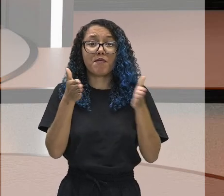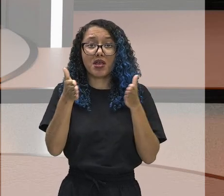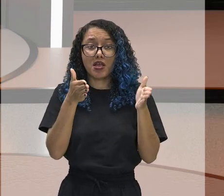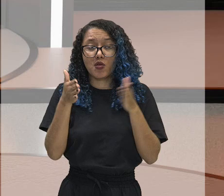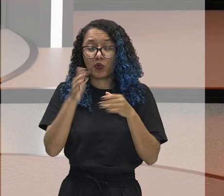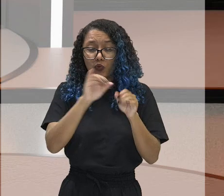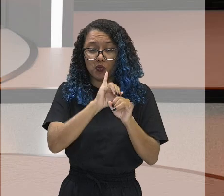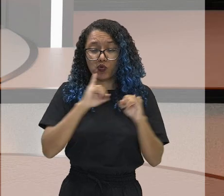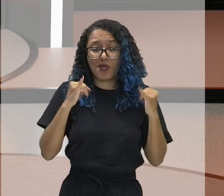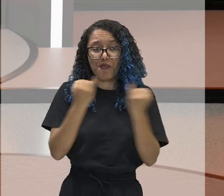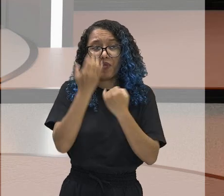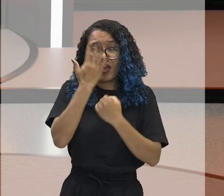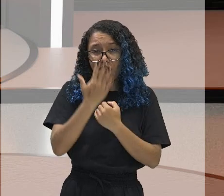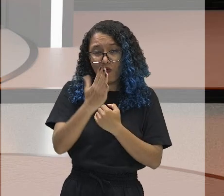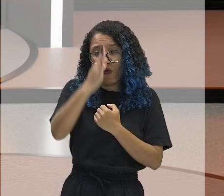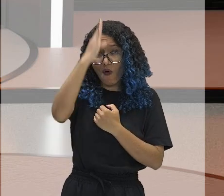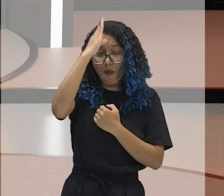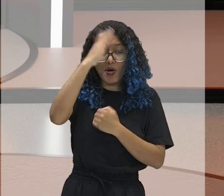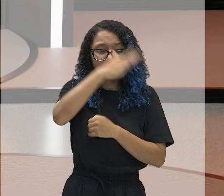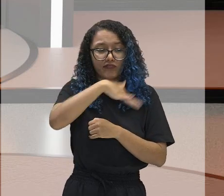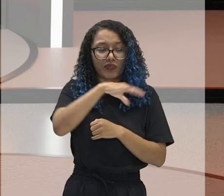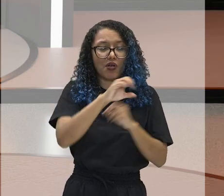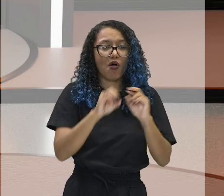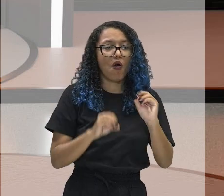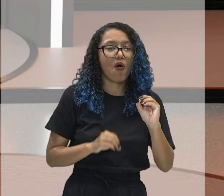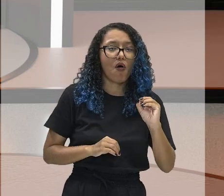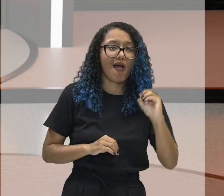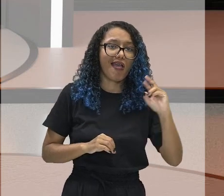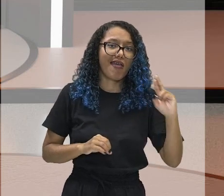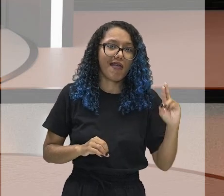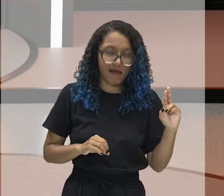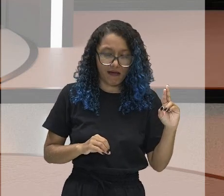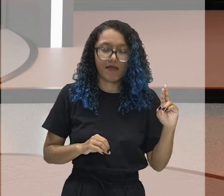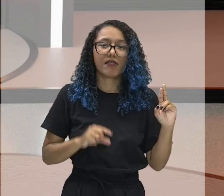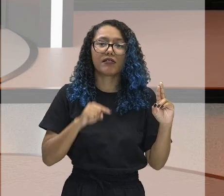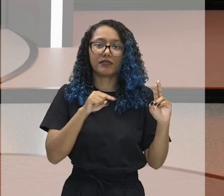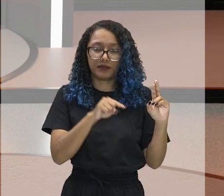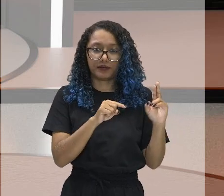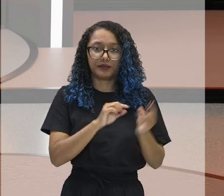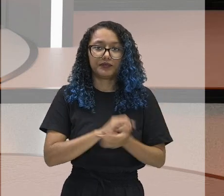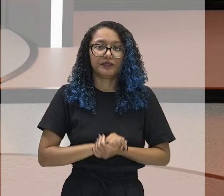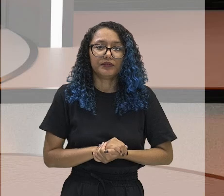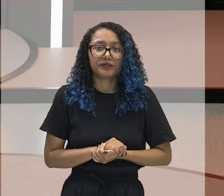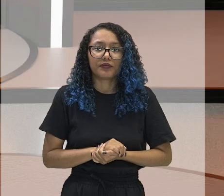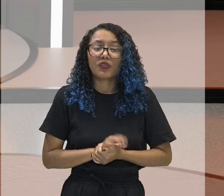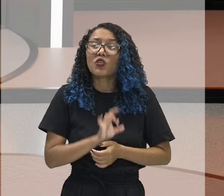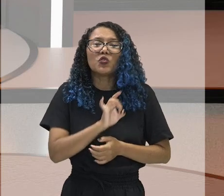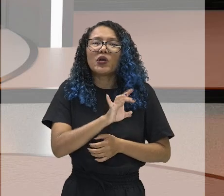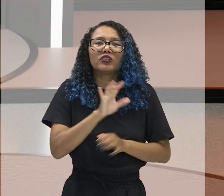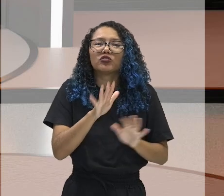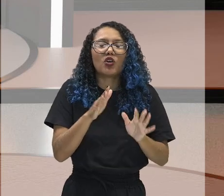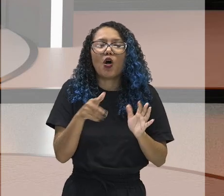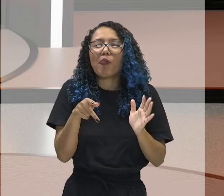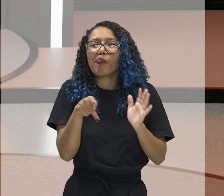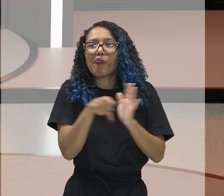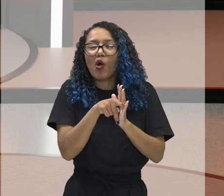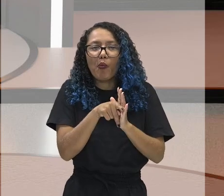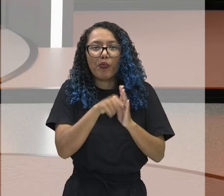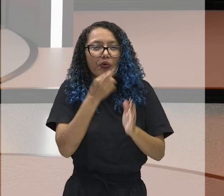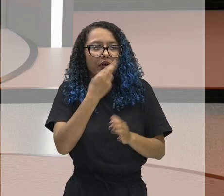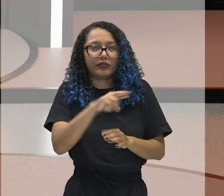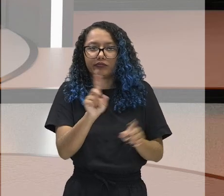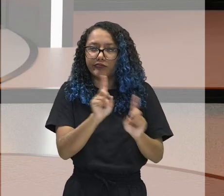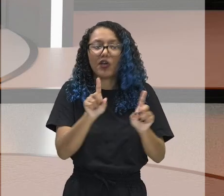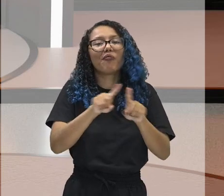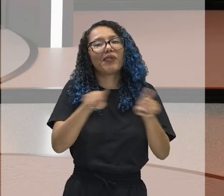do Oriente, também conhecido como Império Bizantino. E não era apenas uma questão de ordem religiosa, tá, gente? Mas também uma